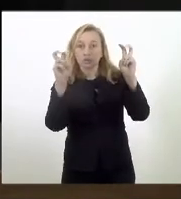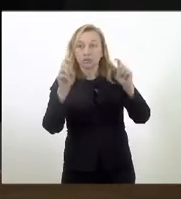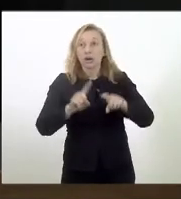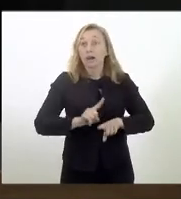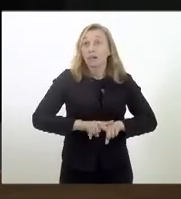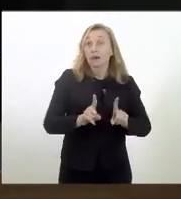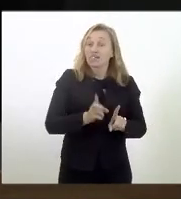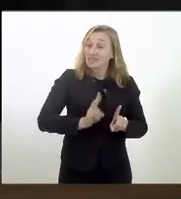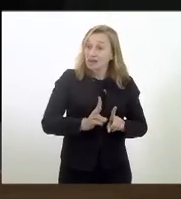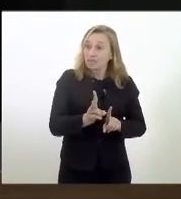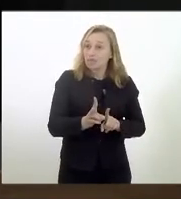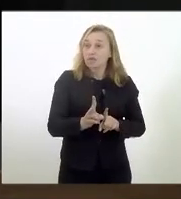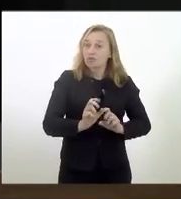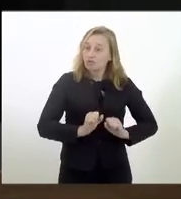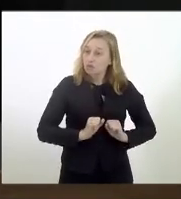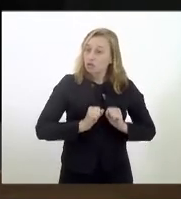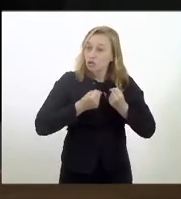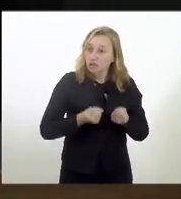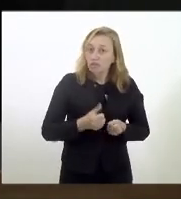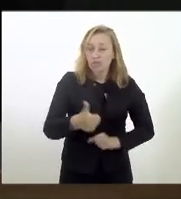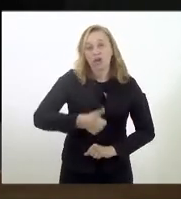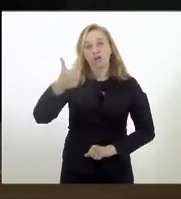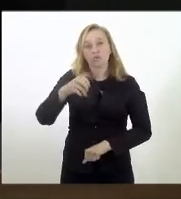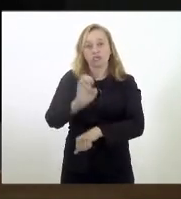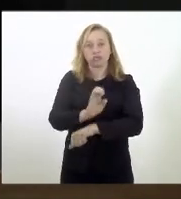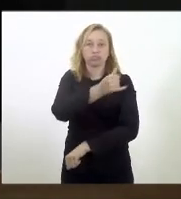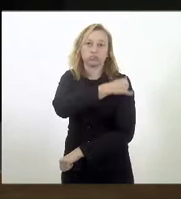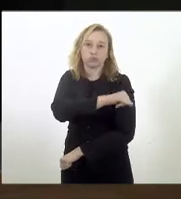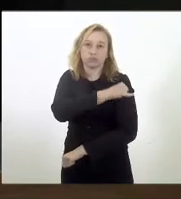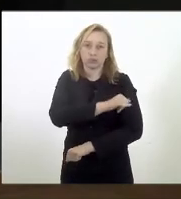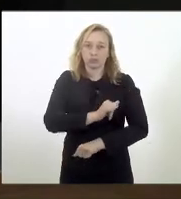sempre buscando o melhor para o Estado do Rio de Janeiro.